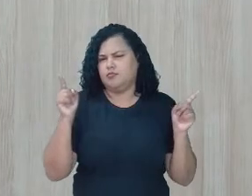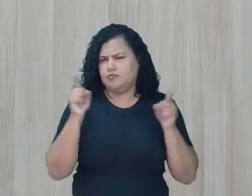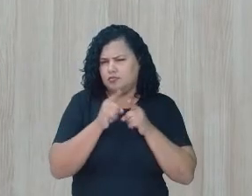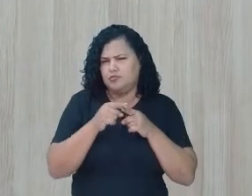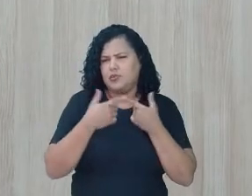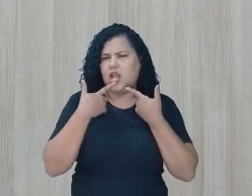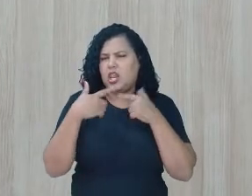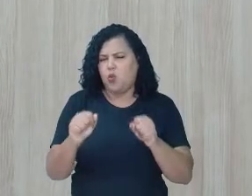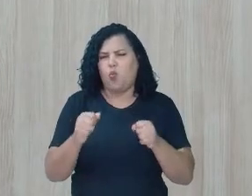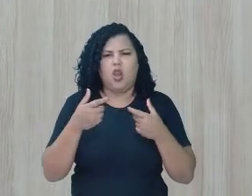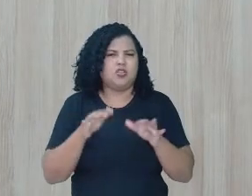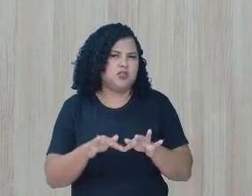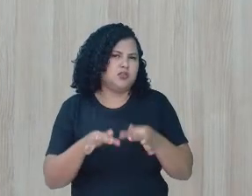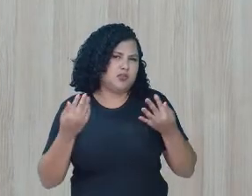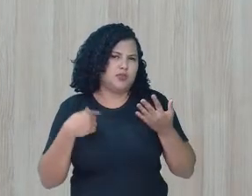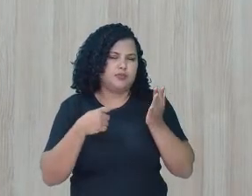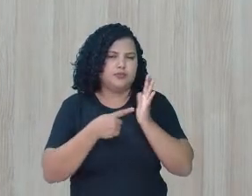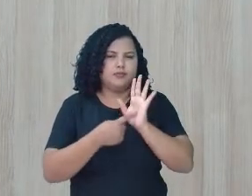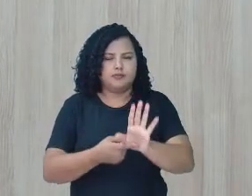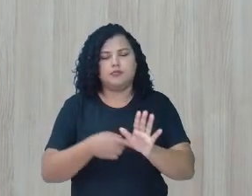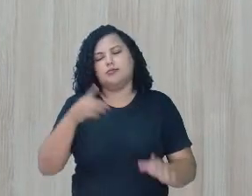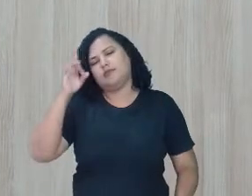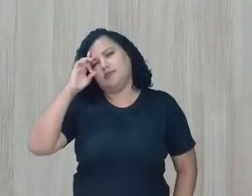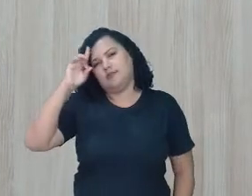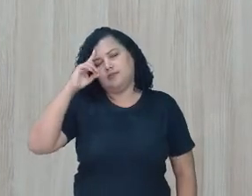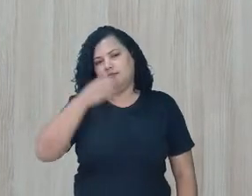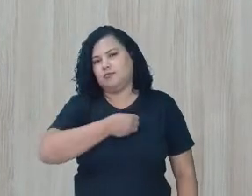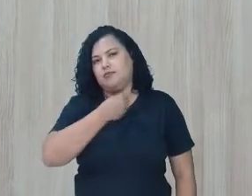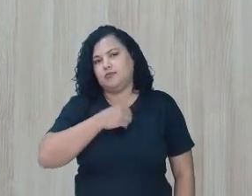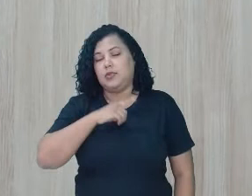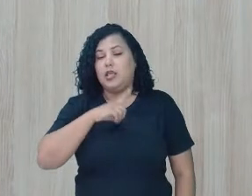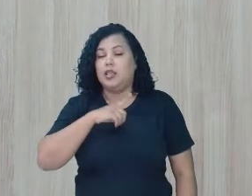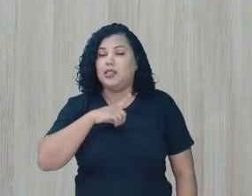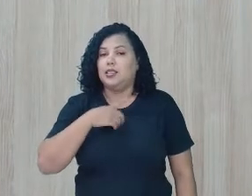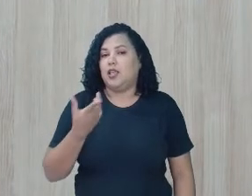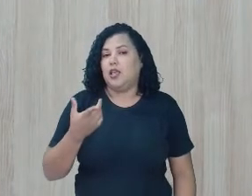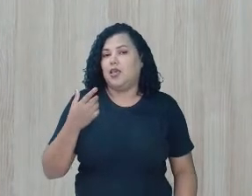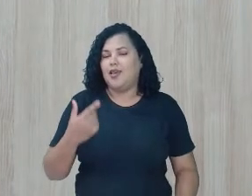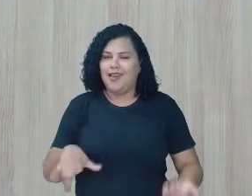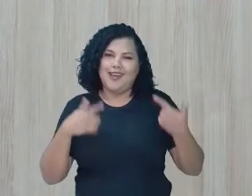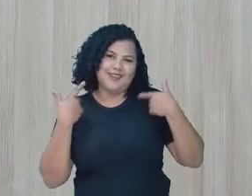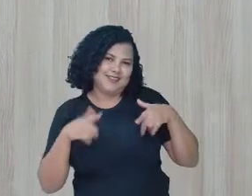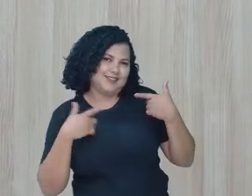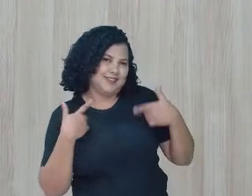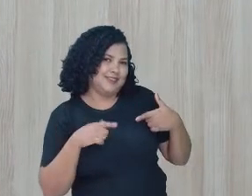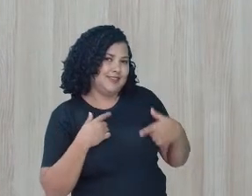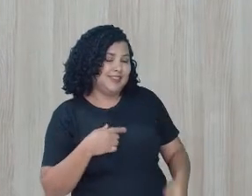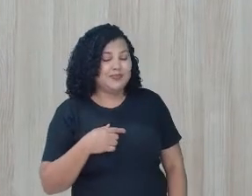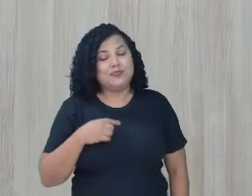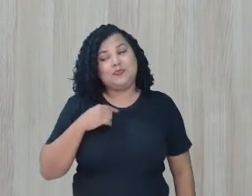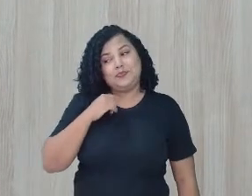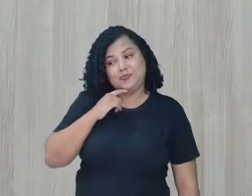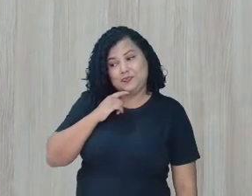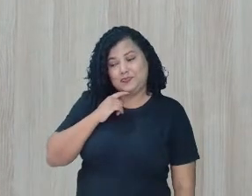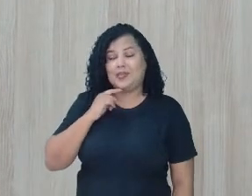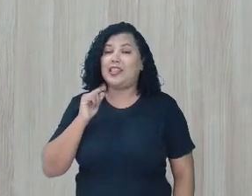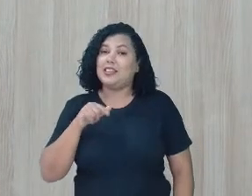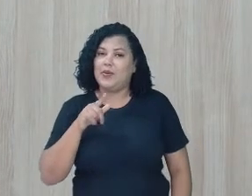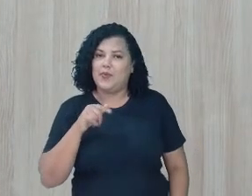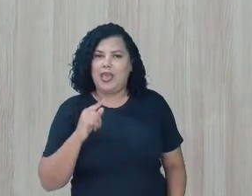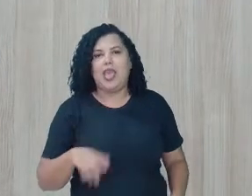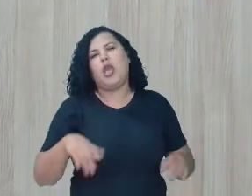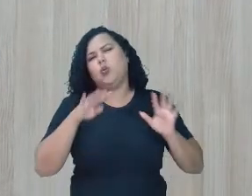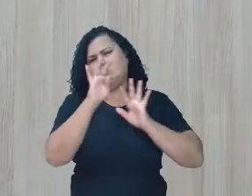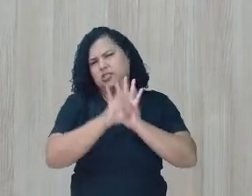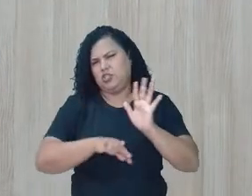aspectos da vida cotidiana, geralmente com toques de humor e de ironia também. A crônica é um texto muito potente, é um texto